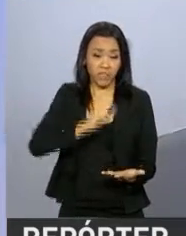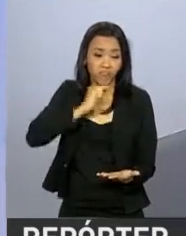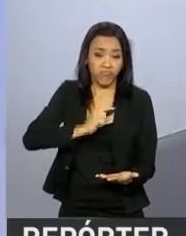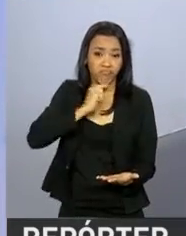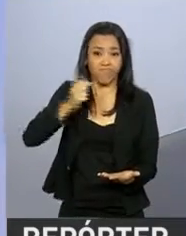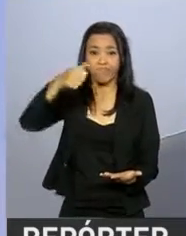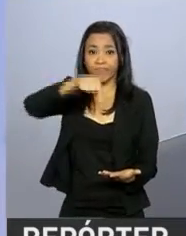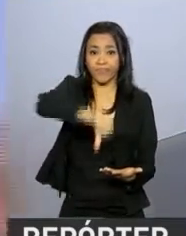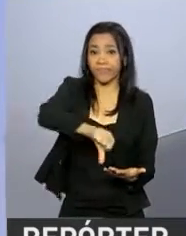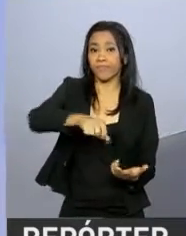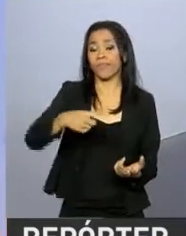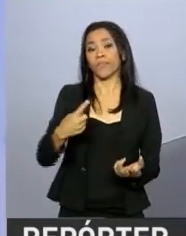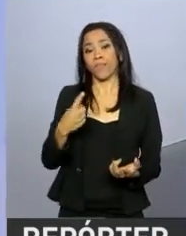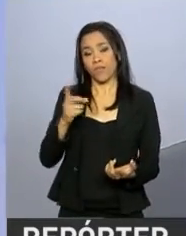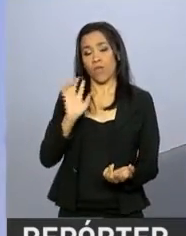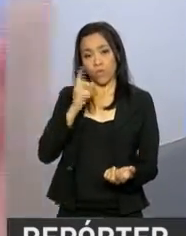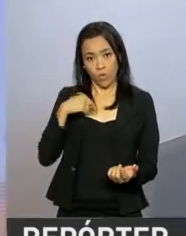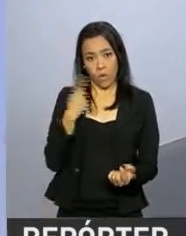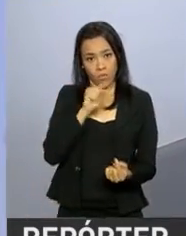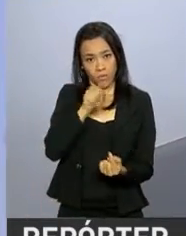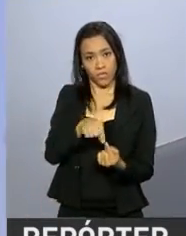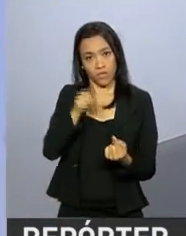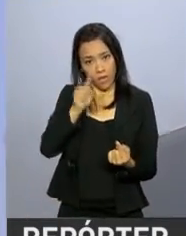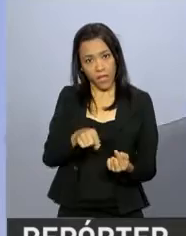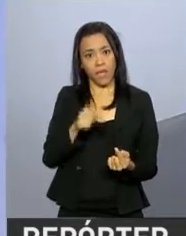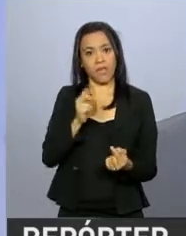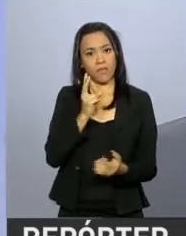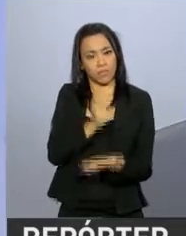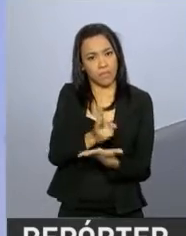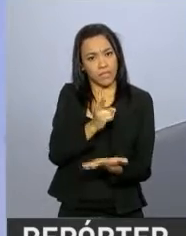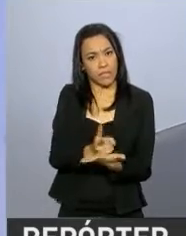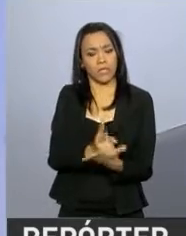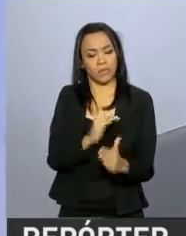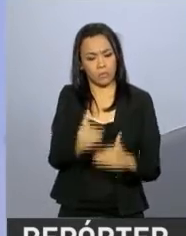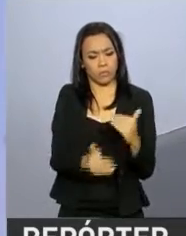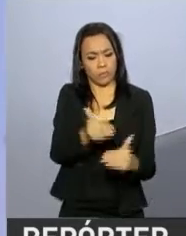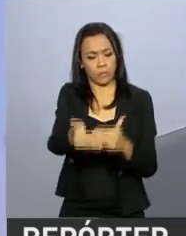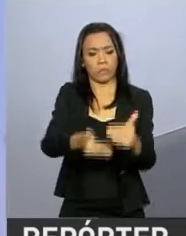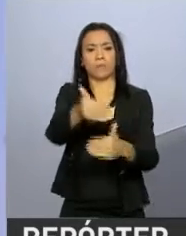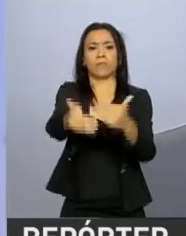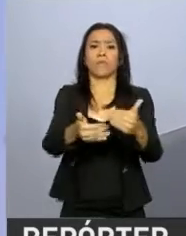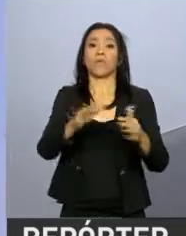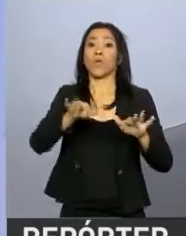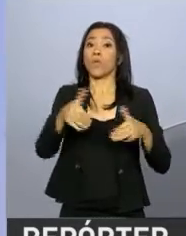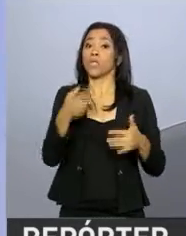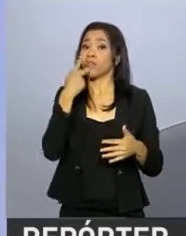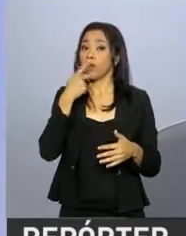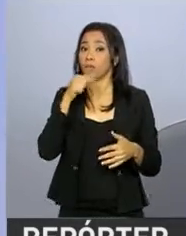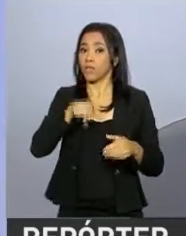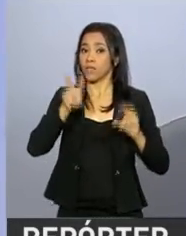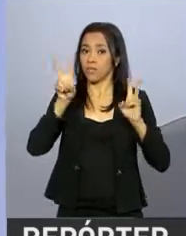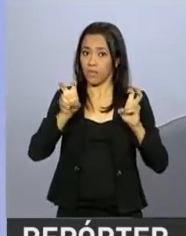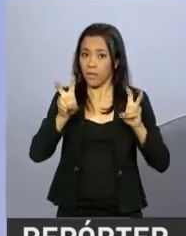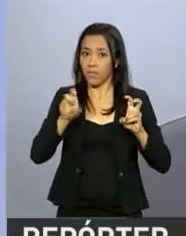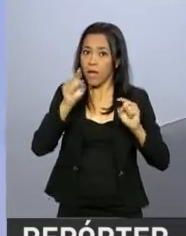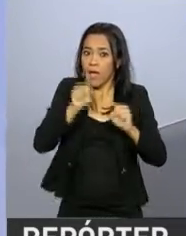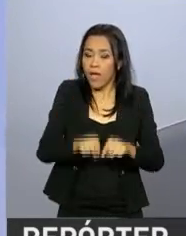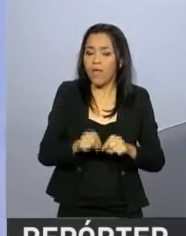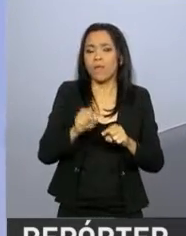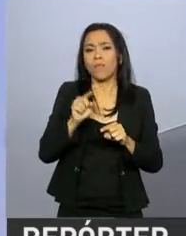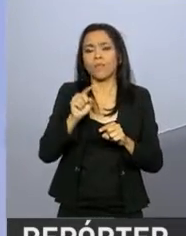da sustentabilidade do estado a longo prazo no momento em que nos interessamos esse assunto nós estamos lançando um aspecto